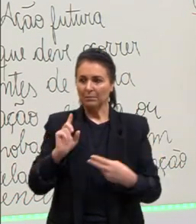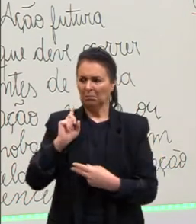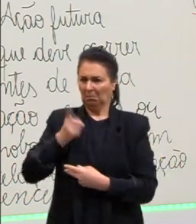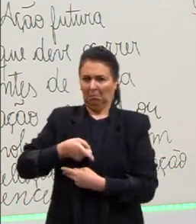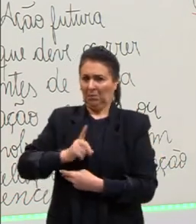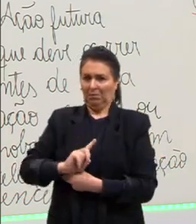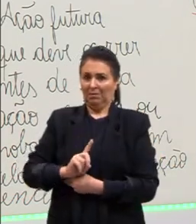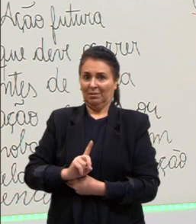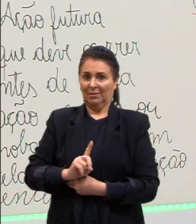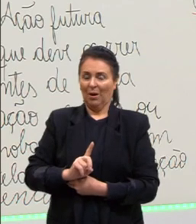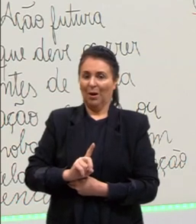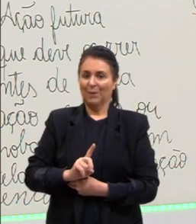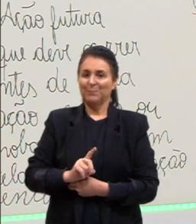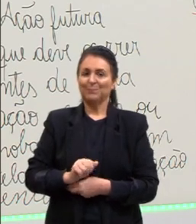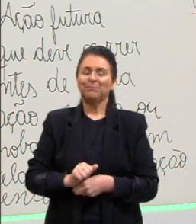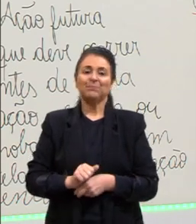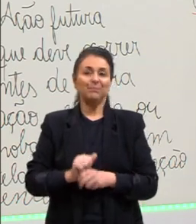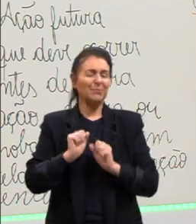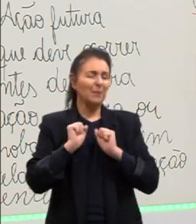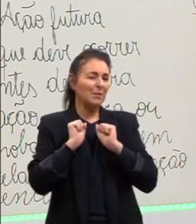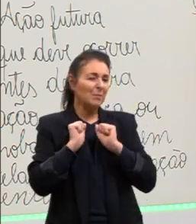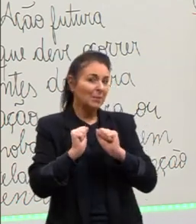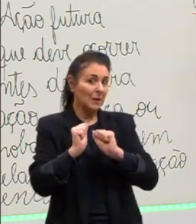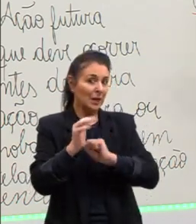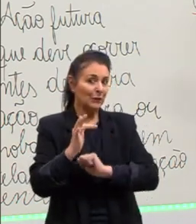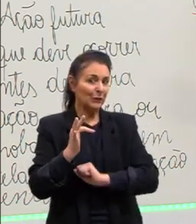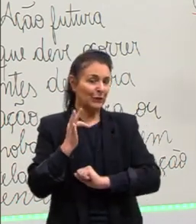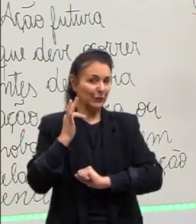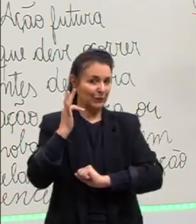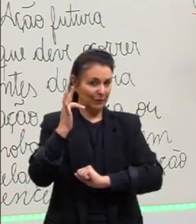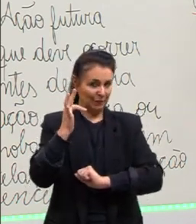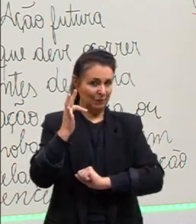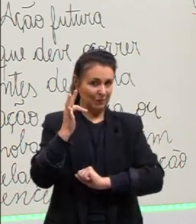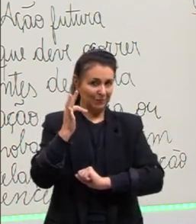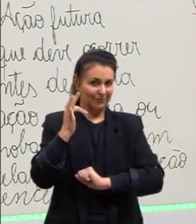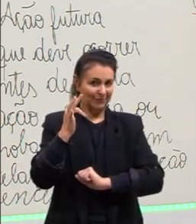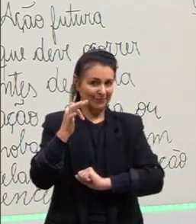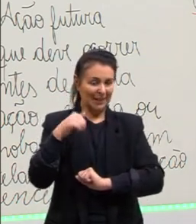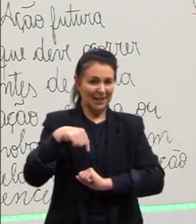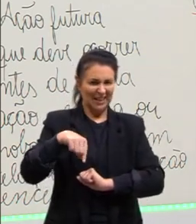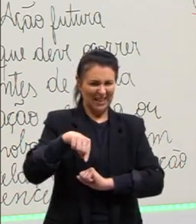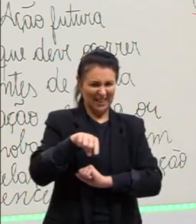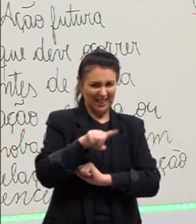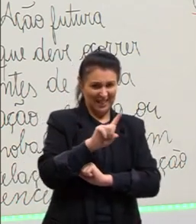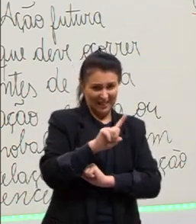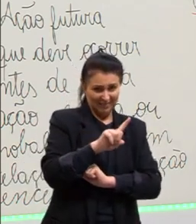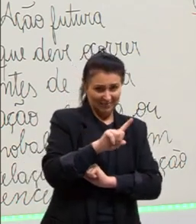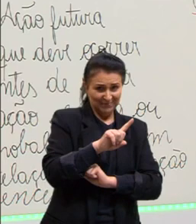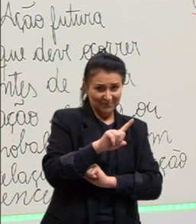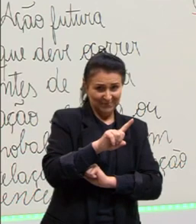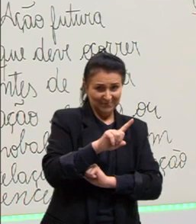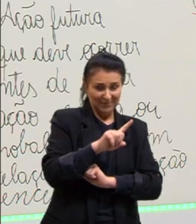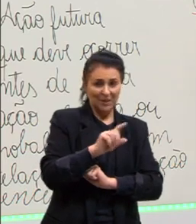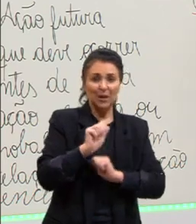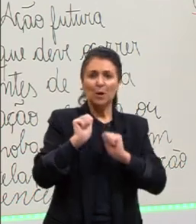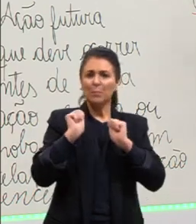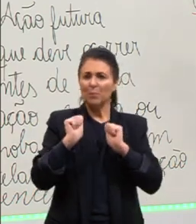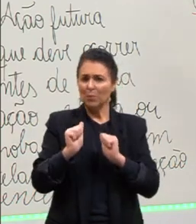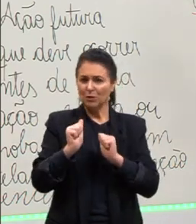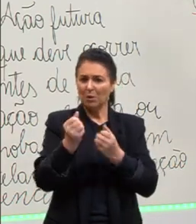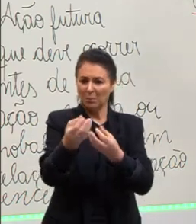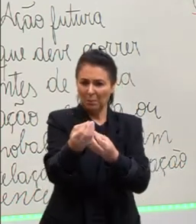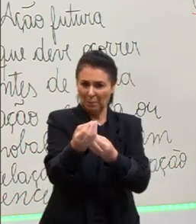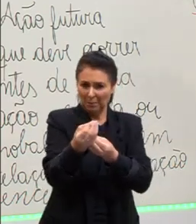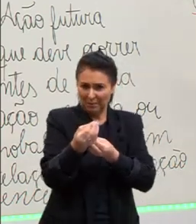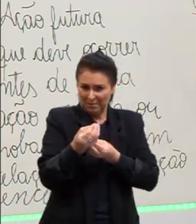você a senhora poderia se passar lá em salada né Poderia me